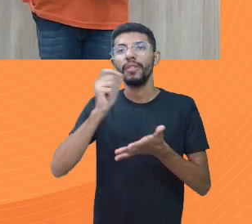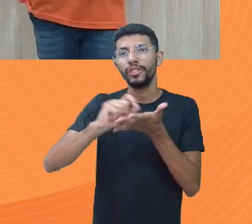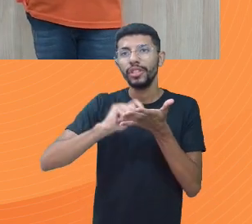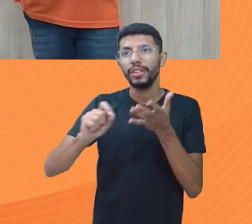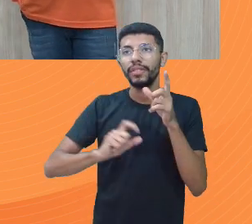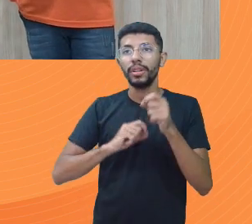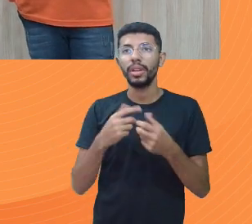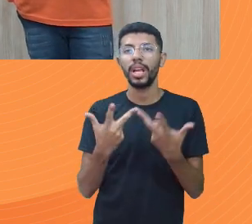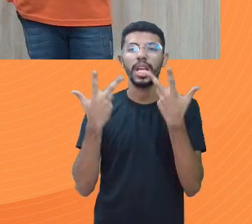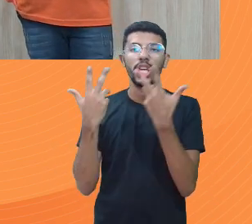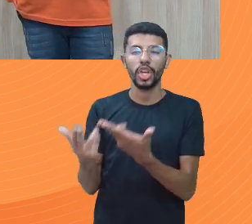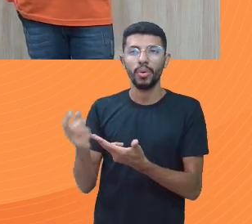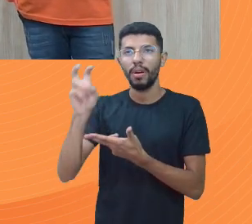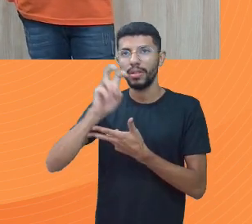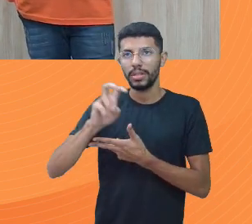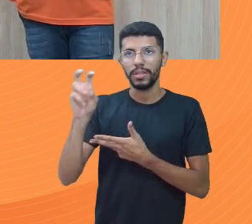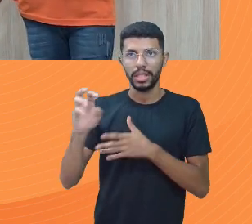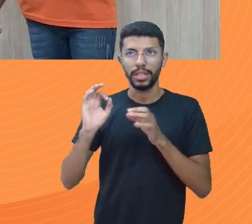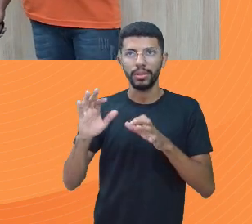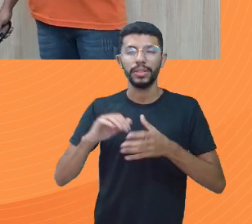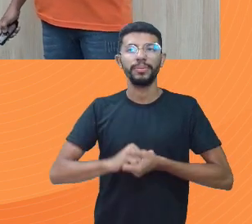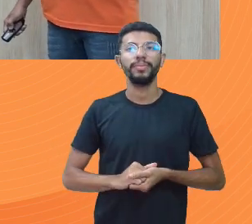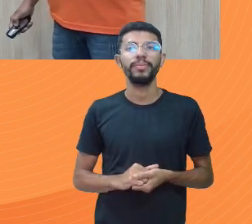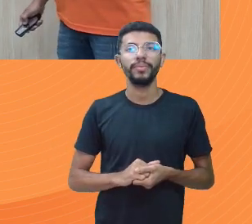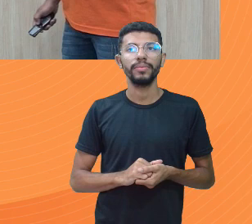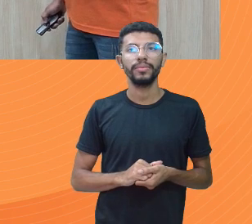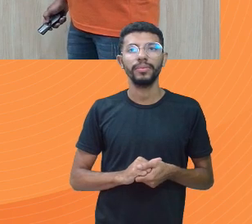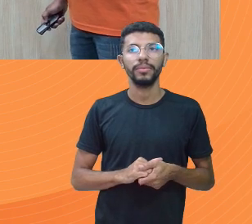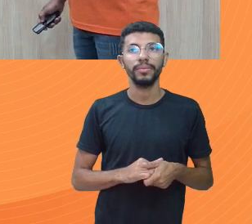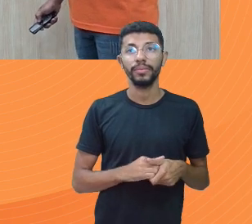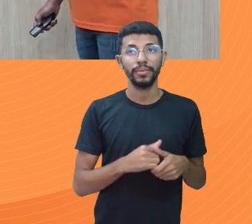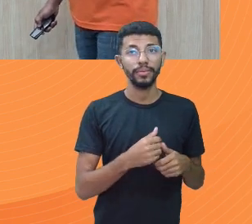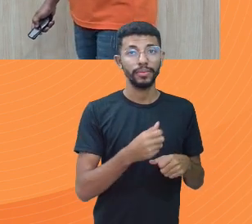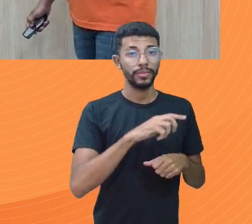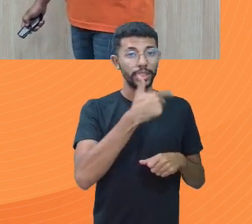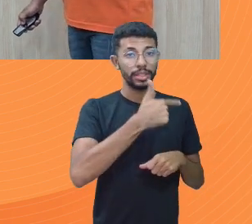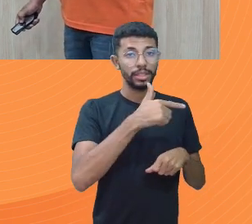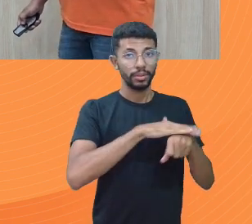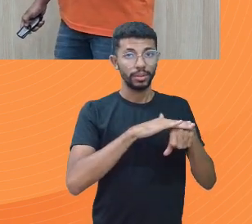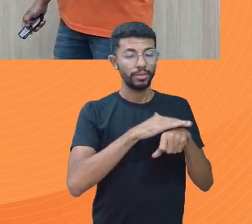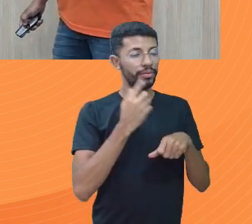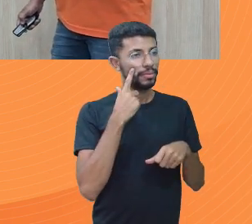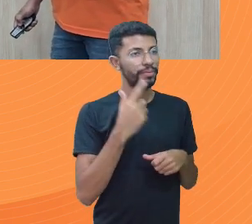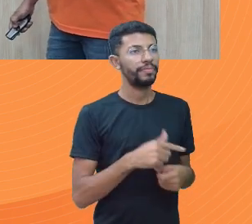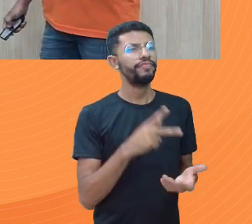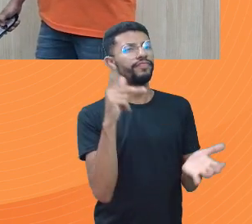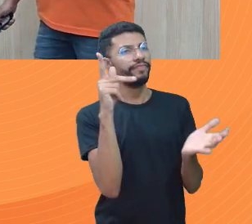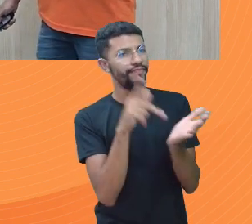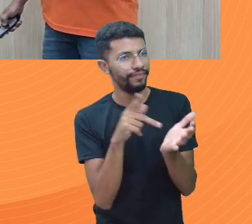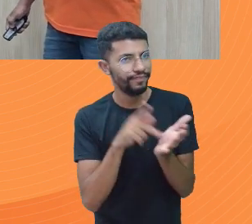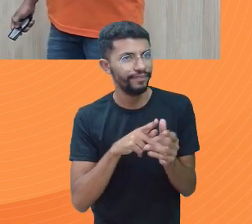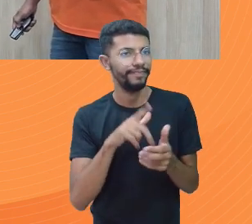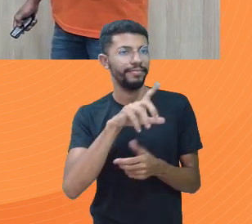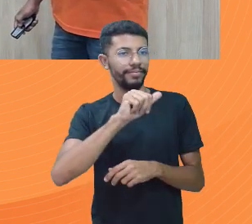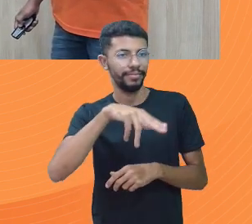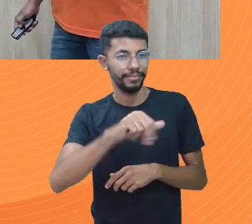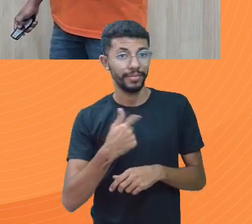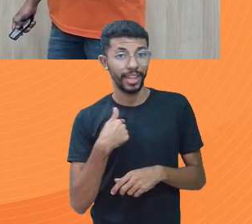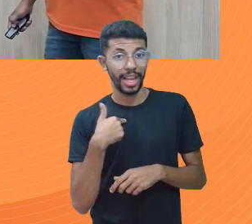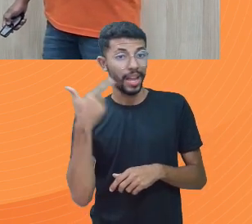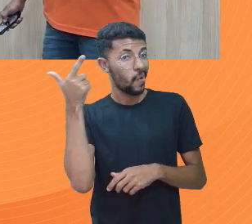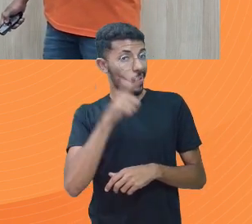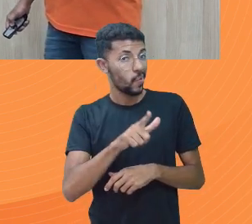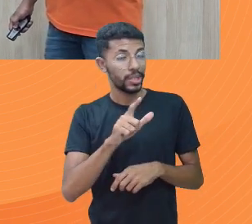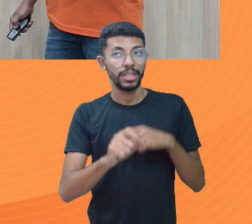ser igual a 55. Tá aí. Segundo balão. É verdade, Lana. Eu